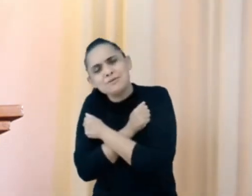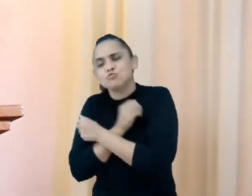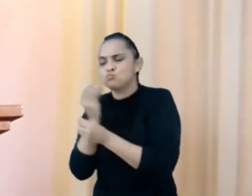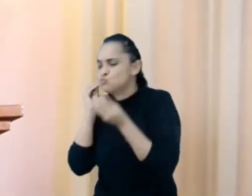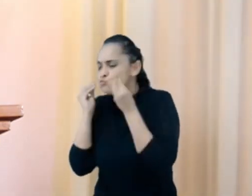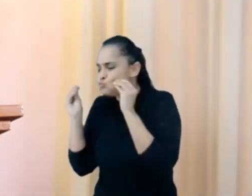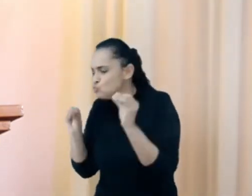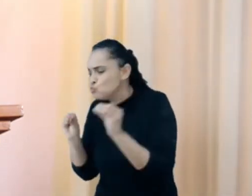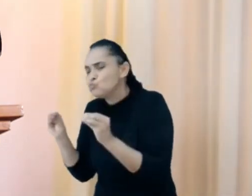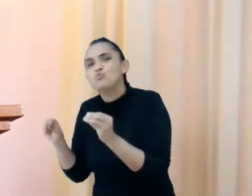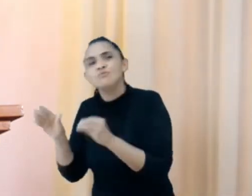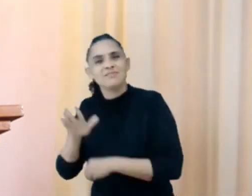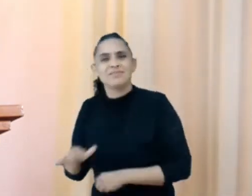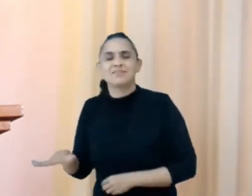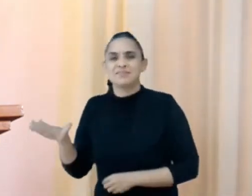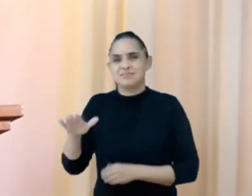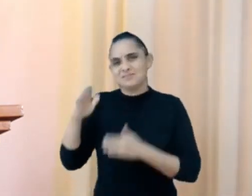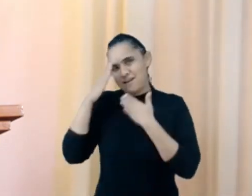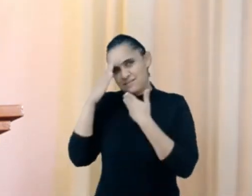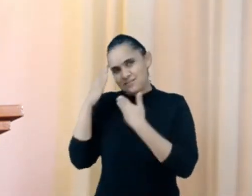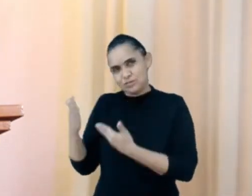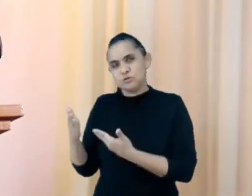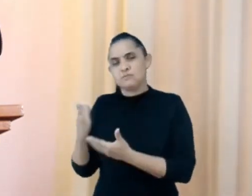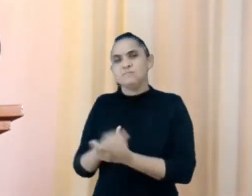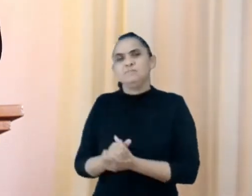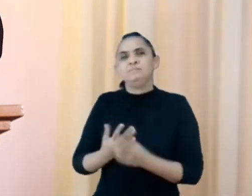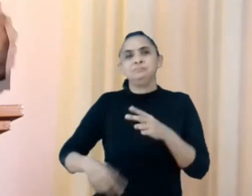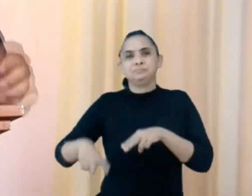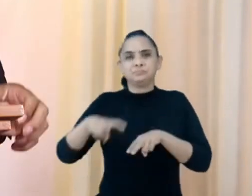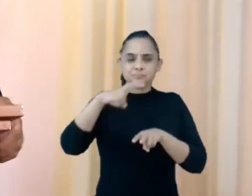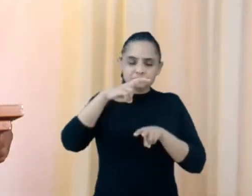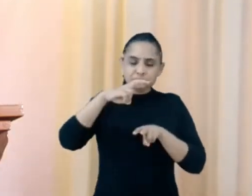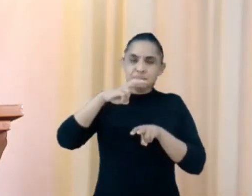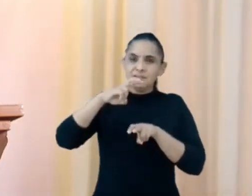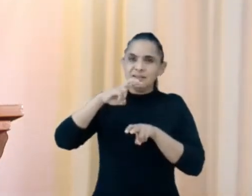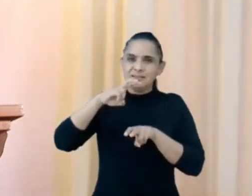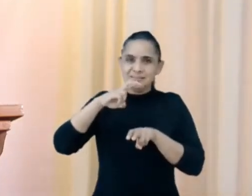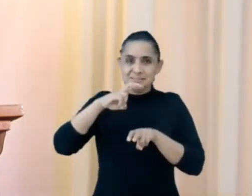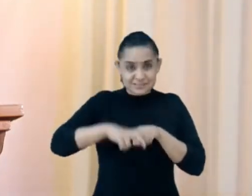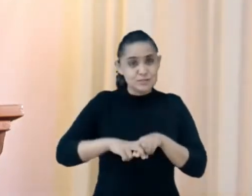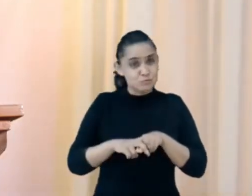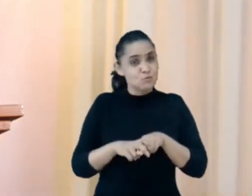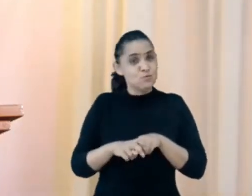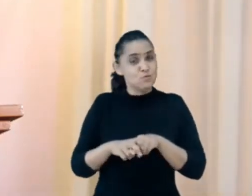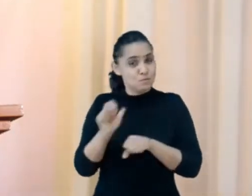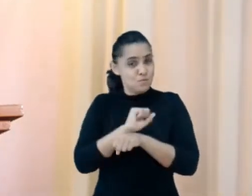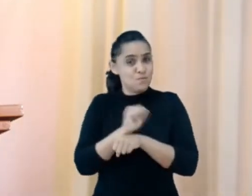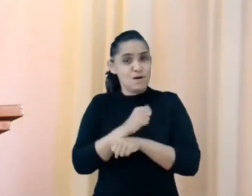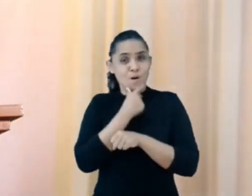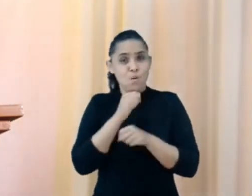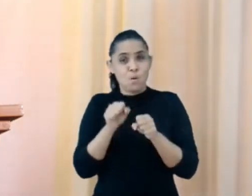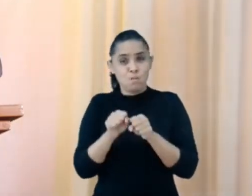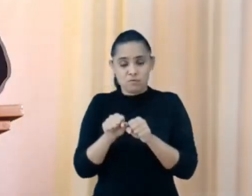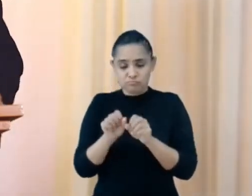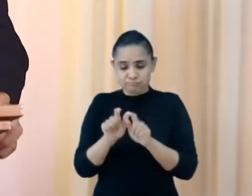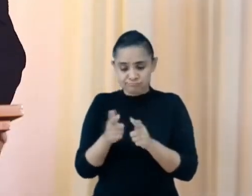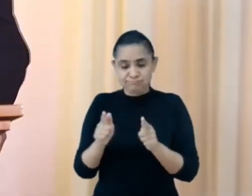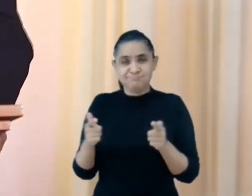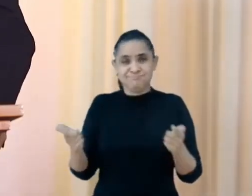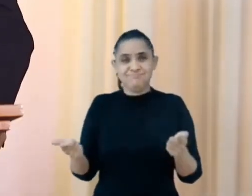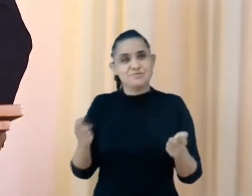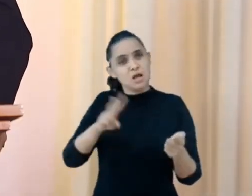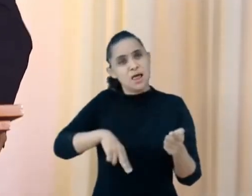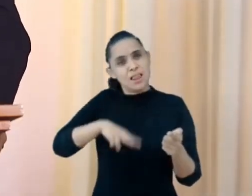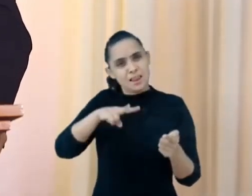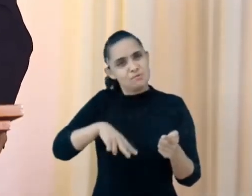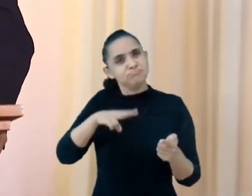criança, e quando sentou no carro, se percebeu que ele já começou a ler o folheto. Sabe, é interessante que